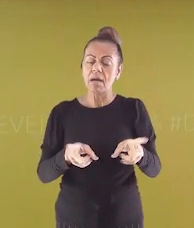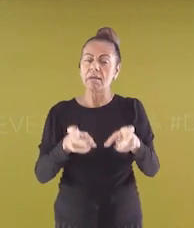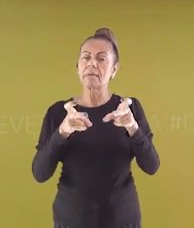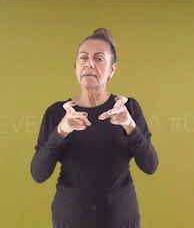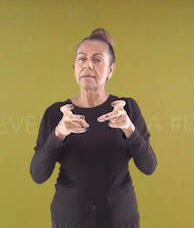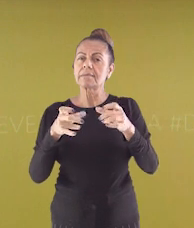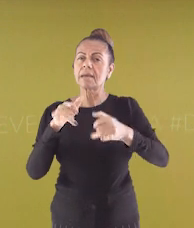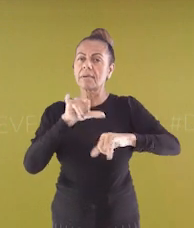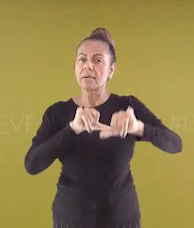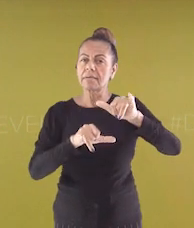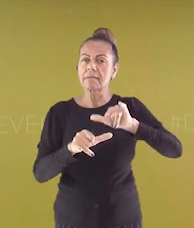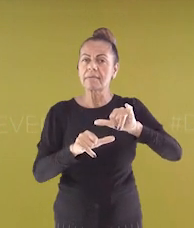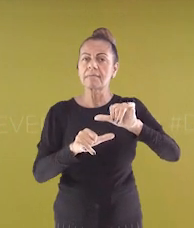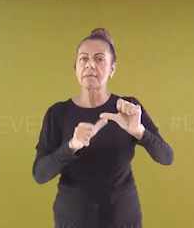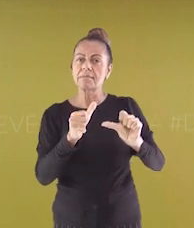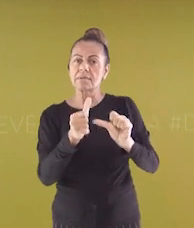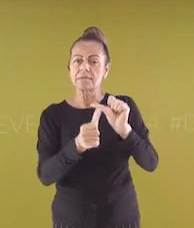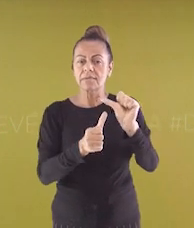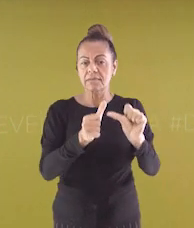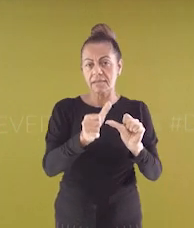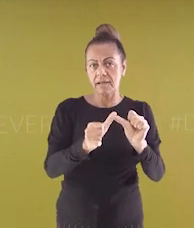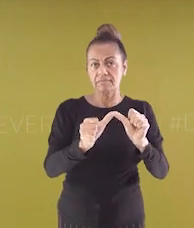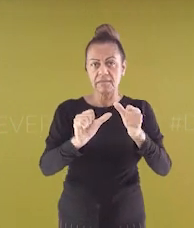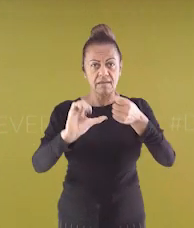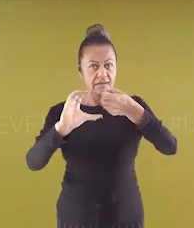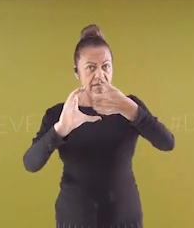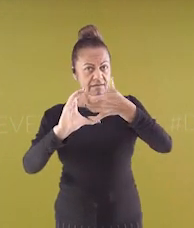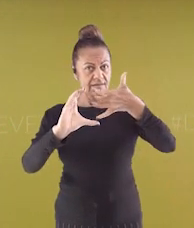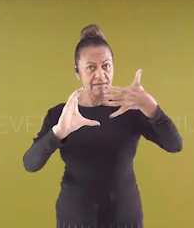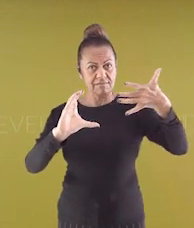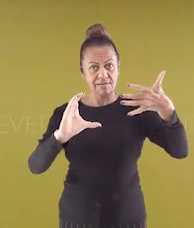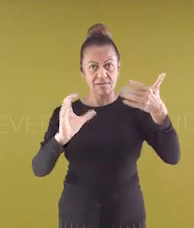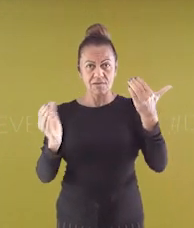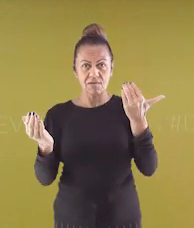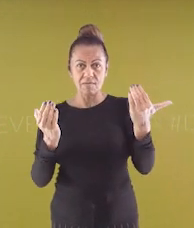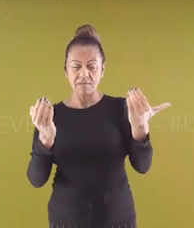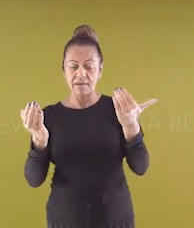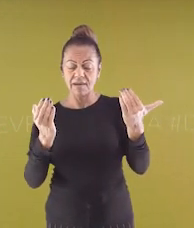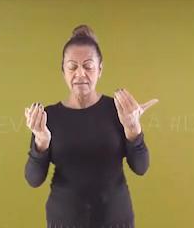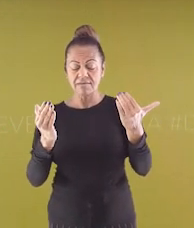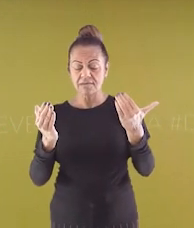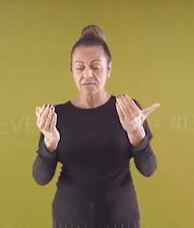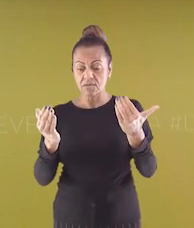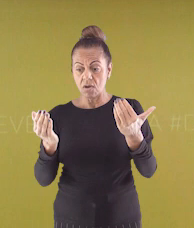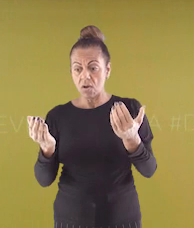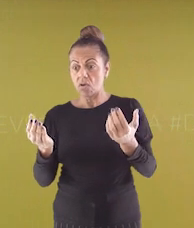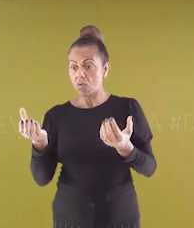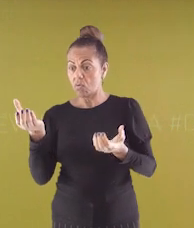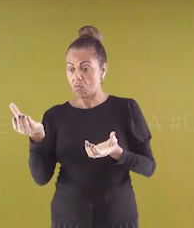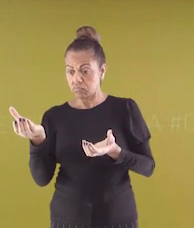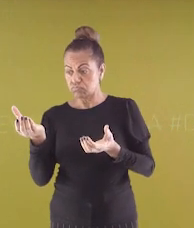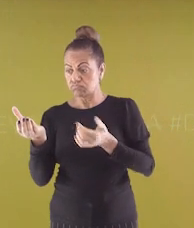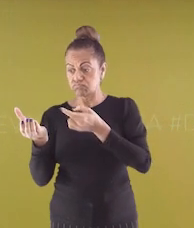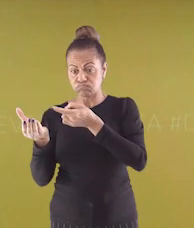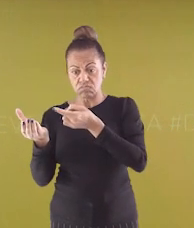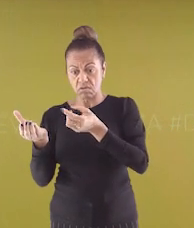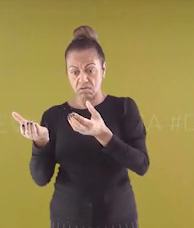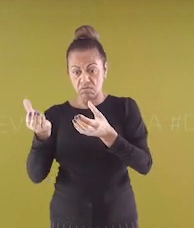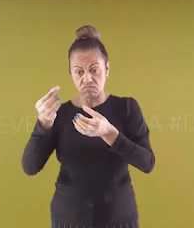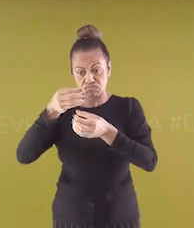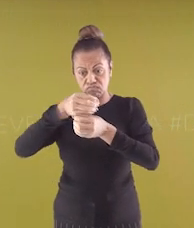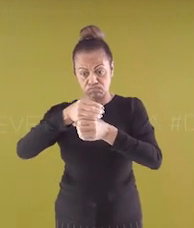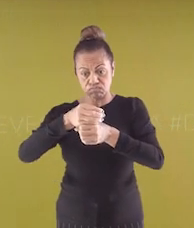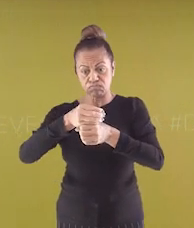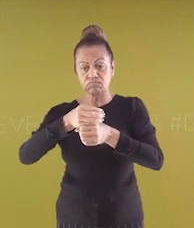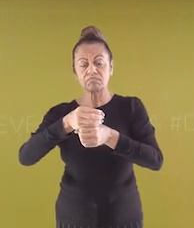das reações químicas, comparando as características dos reagentes iniciais com os produtos finais.